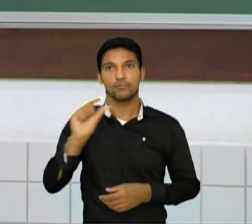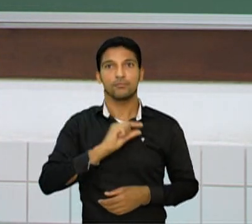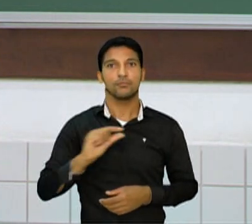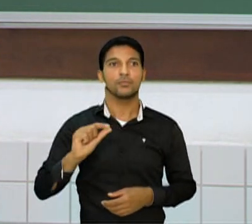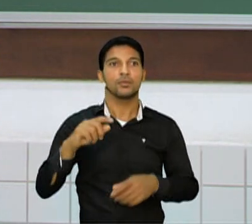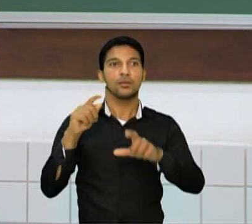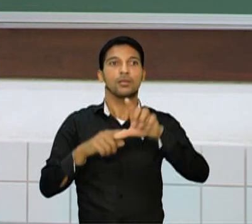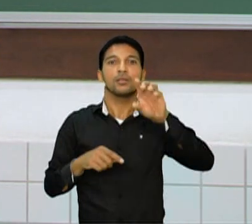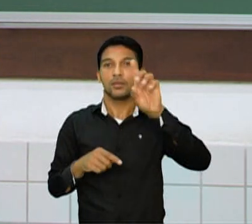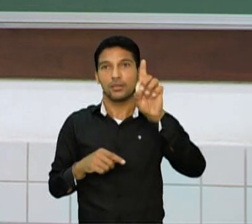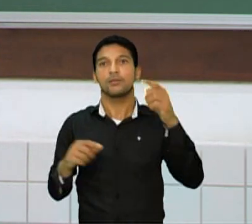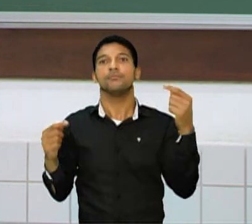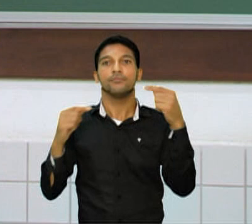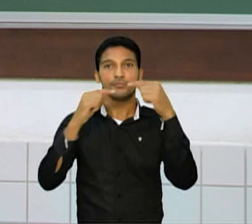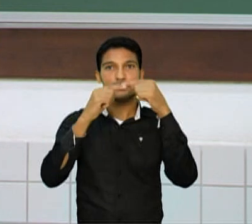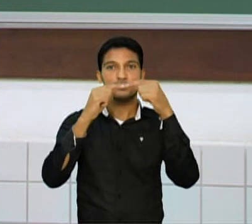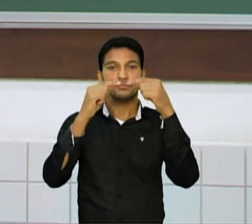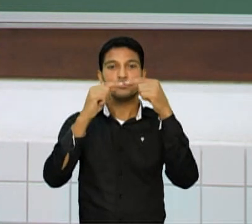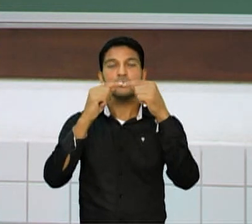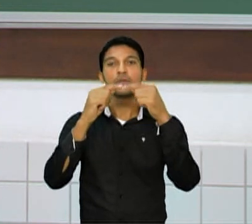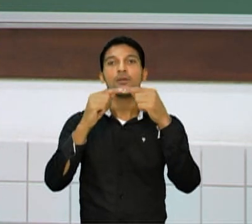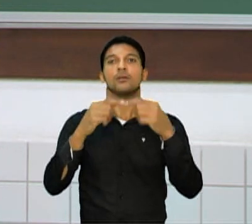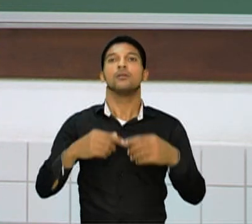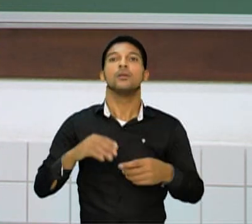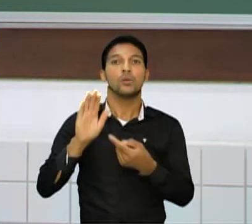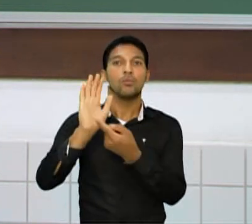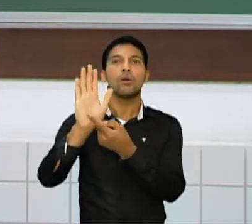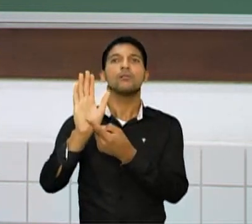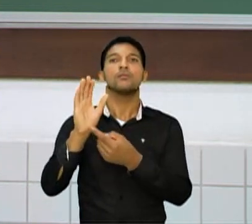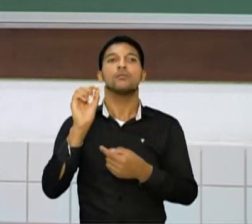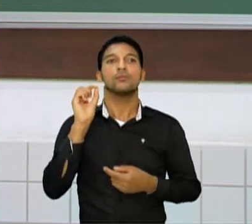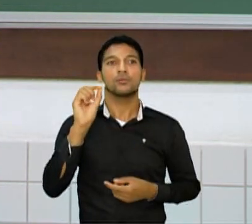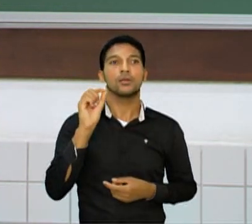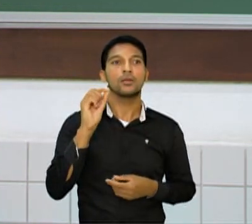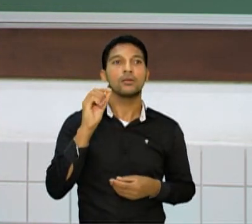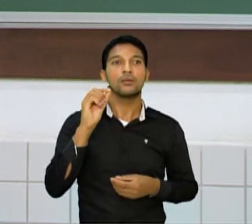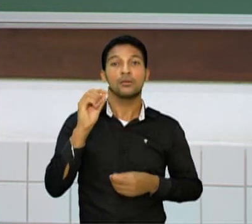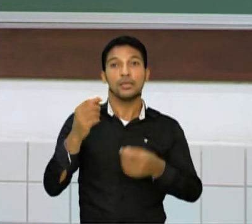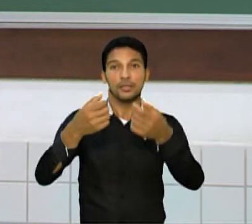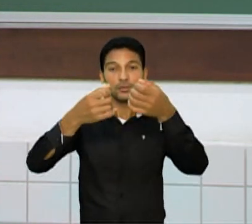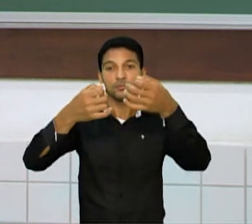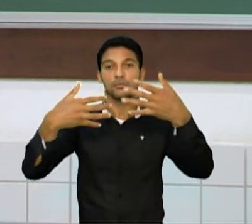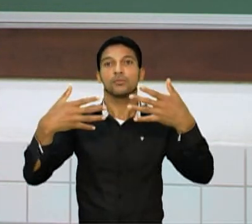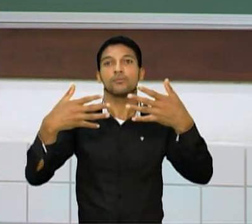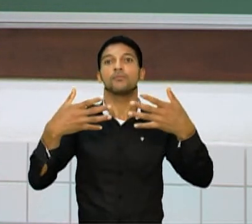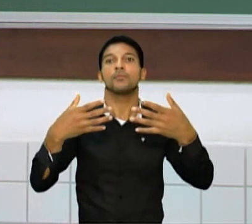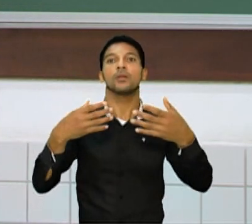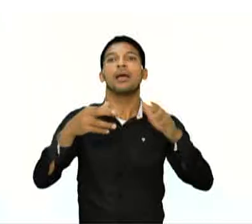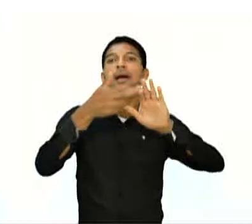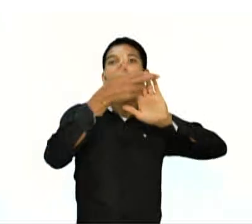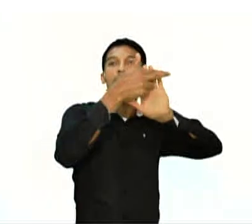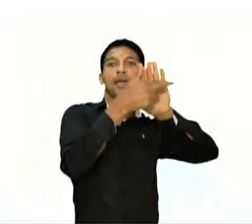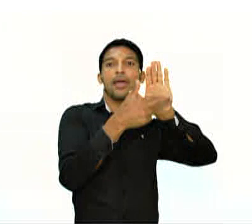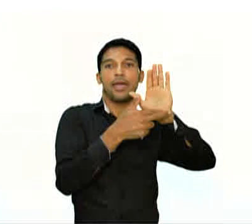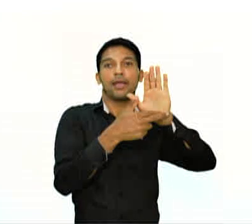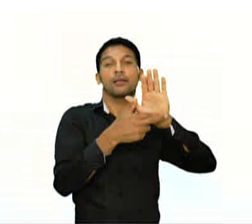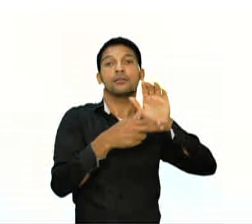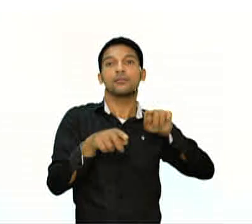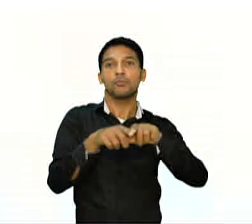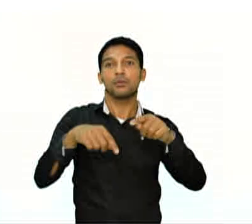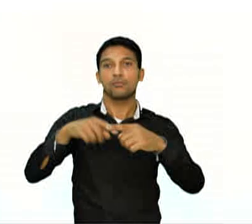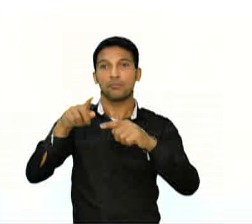D é a mais correta, onde identifica literalmente a definição de critérios e instrumentos